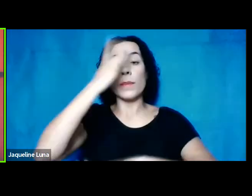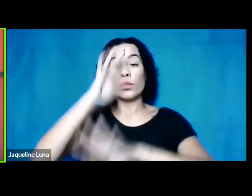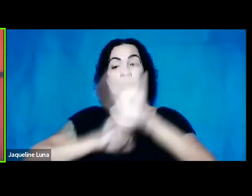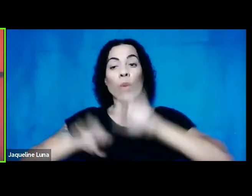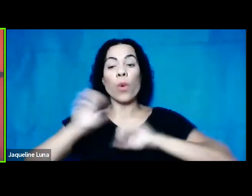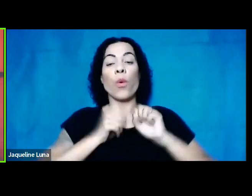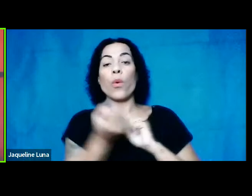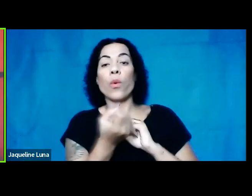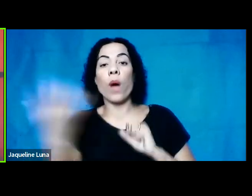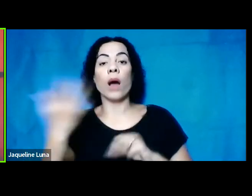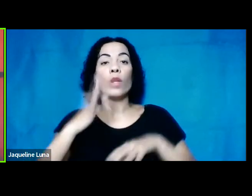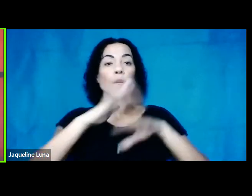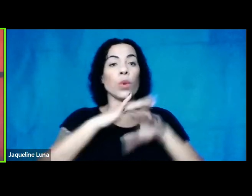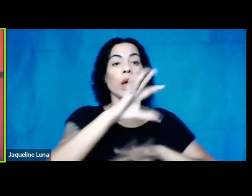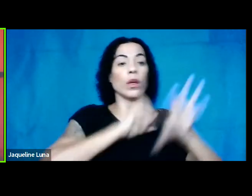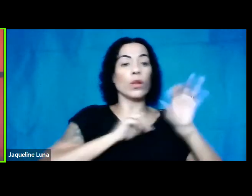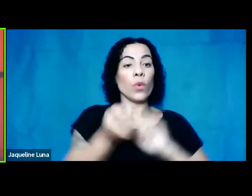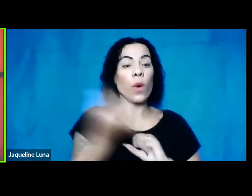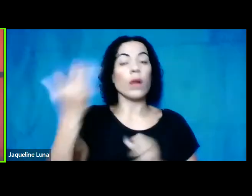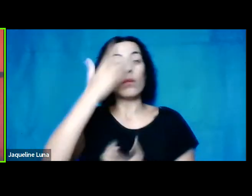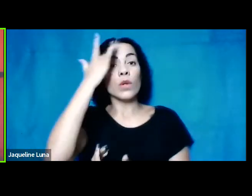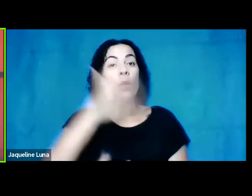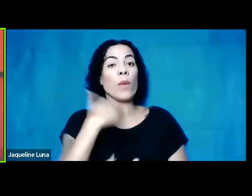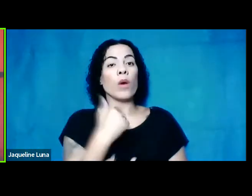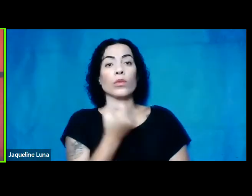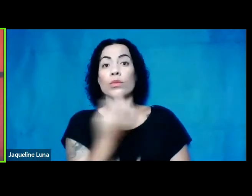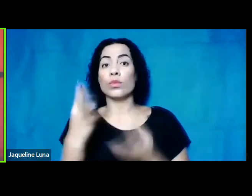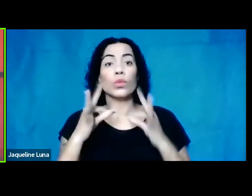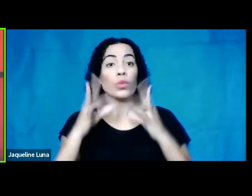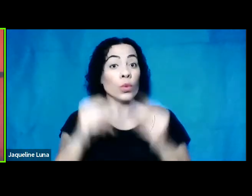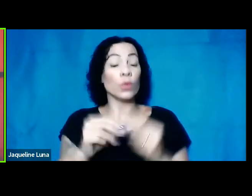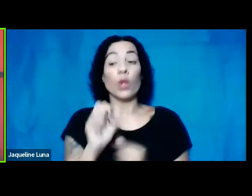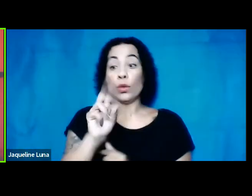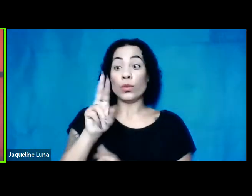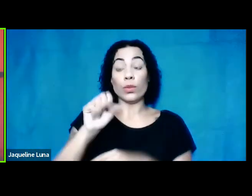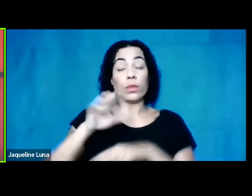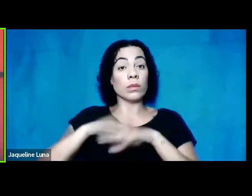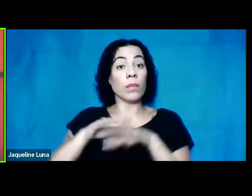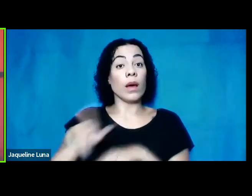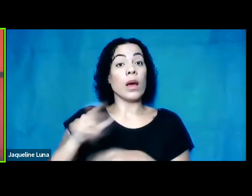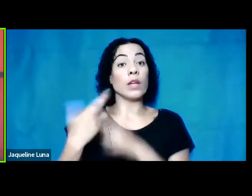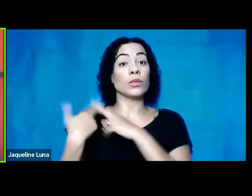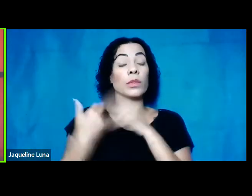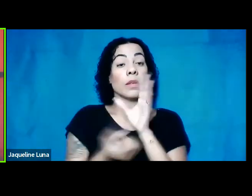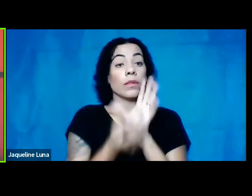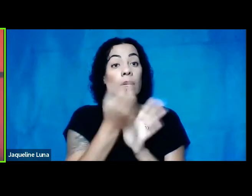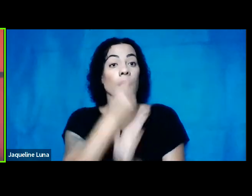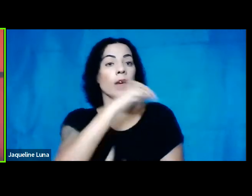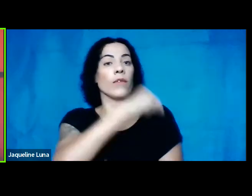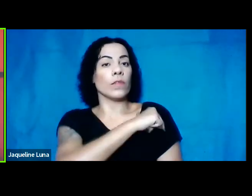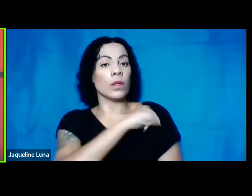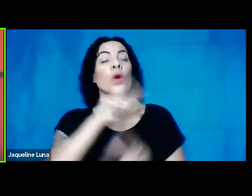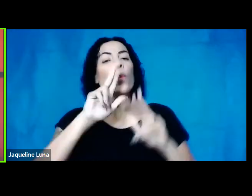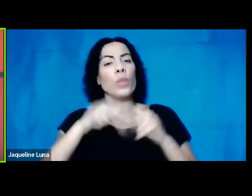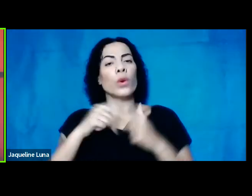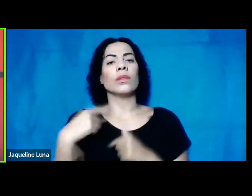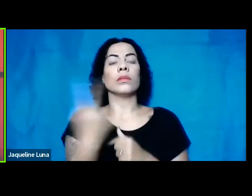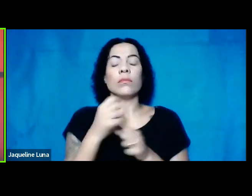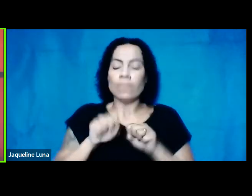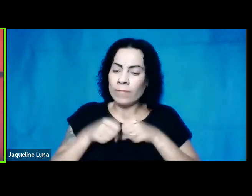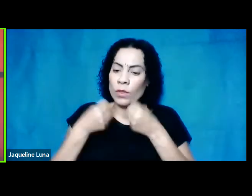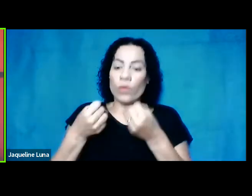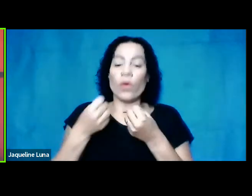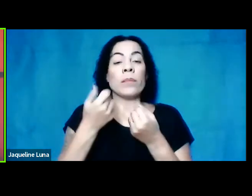mortes, etc. Tudo, é no SUS que se produz vacina, né? Por isso, inclusive, o nosso esforço grande de mostrar ao longo desse período, como a Elisa mostrou